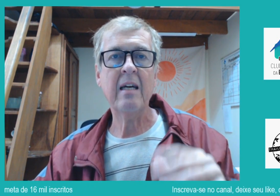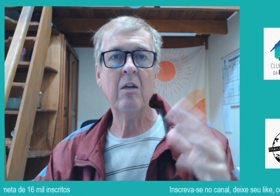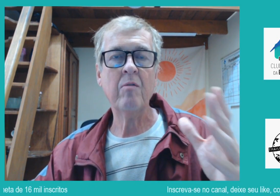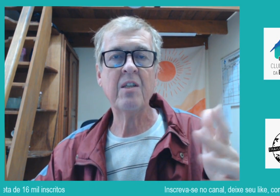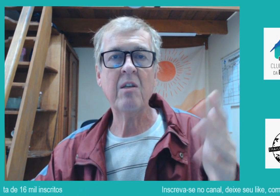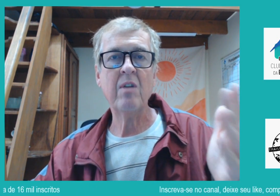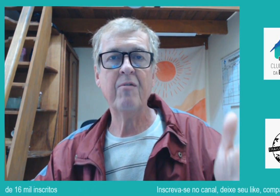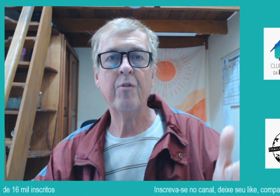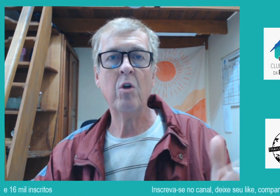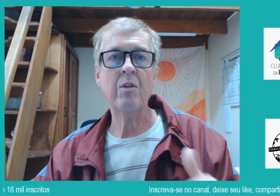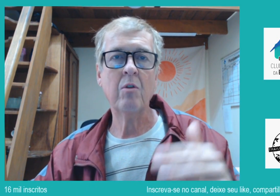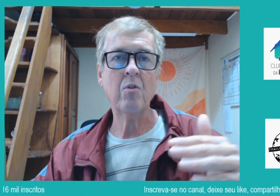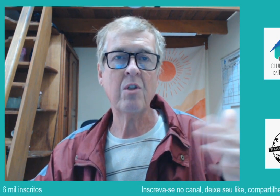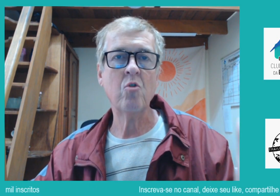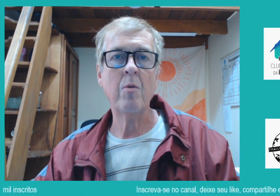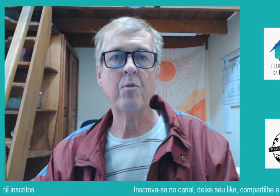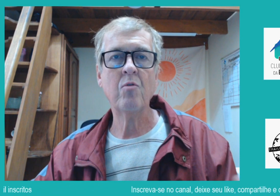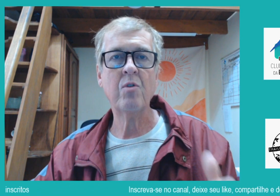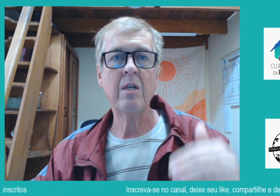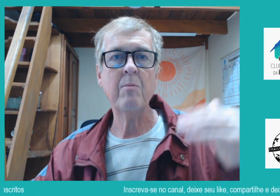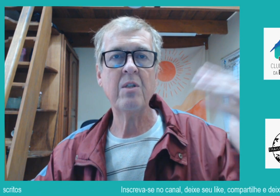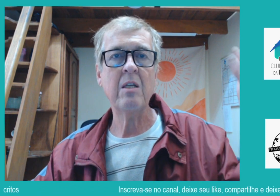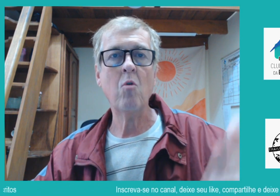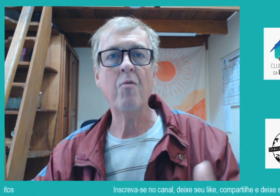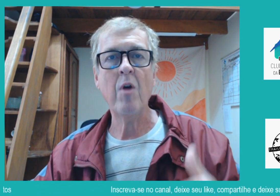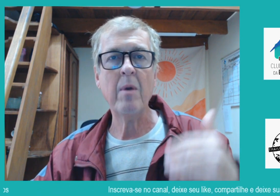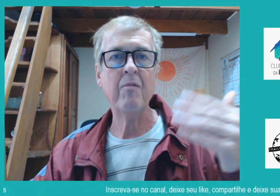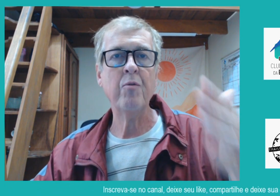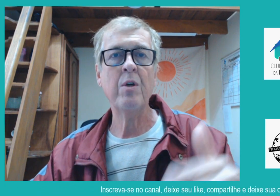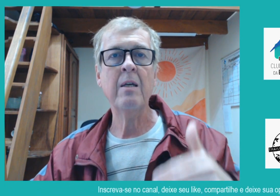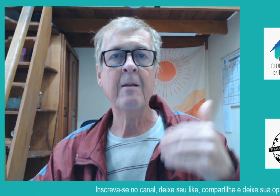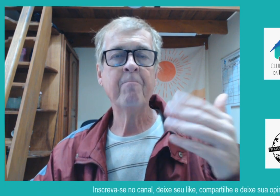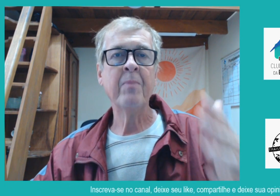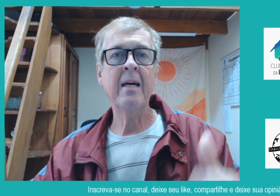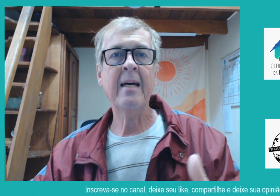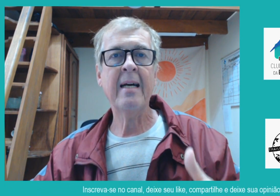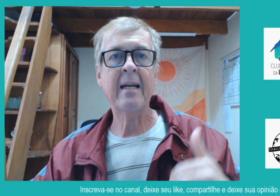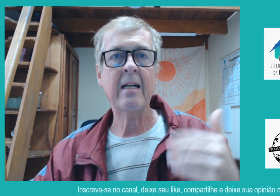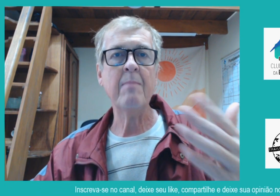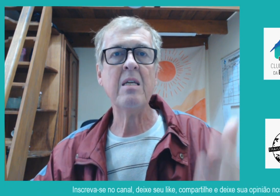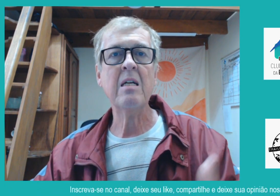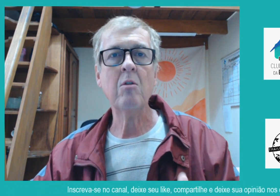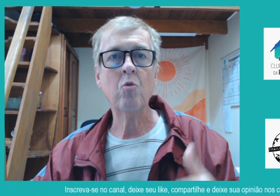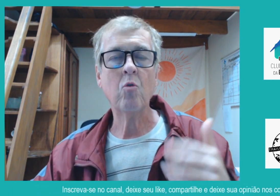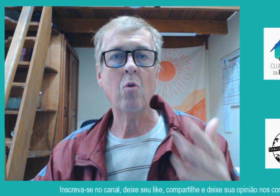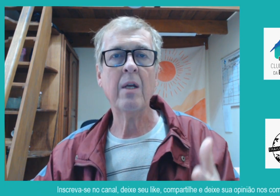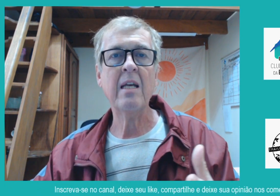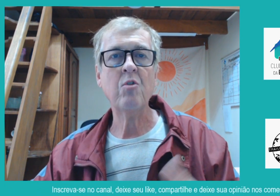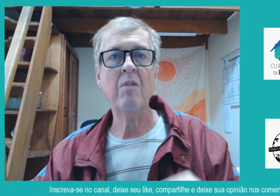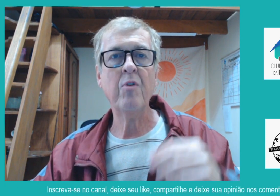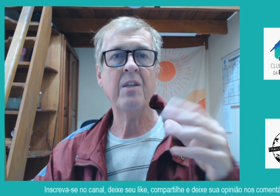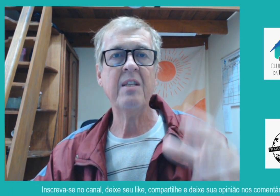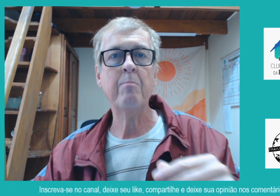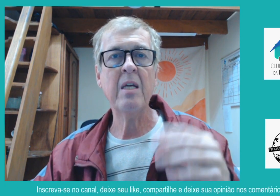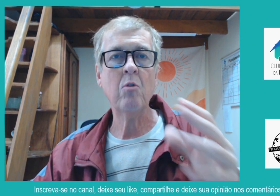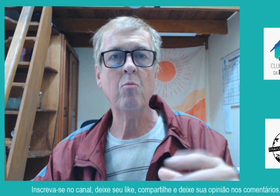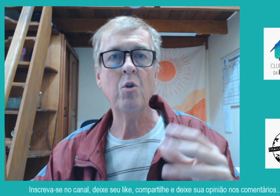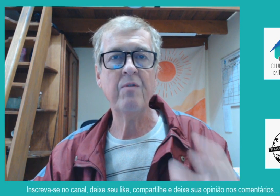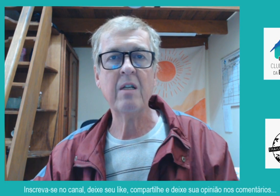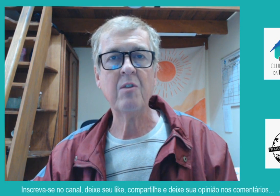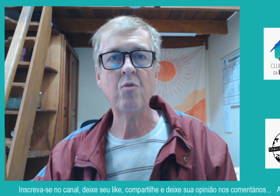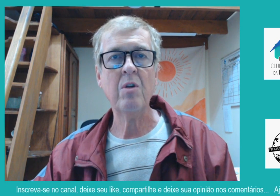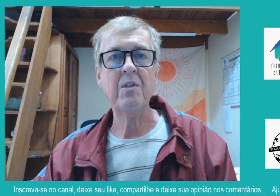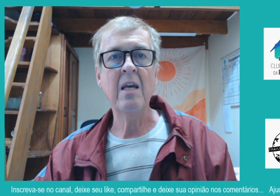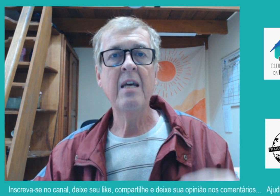renovar EA renovação da frota todas as normas Os Estranhos E conforme ela foi caminhando no Congresso ela foi